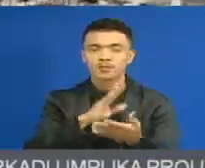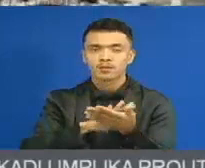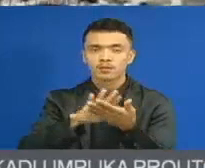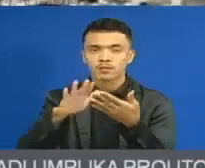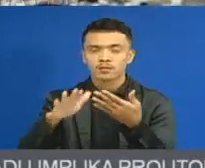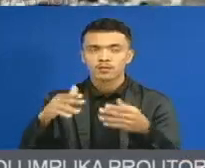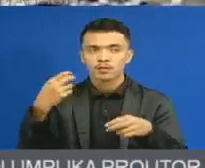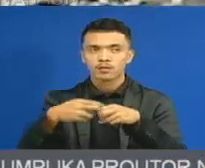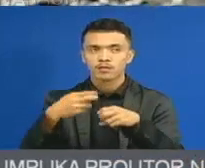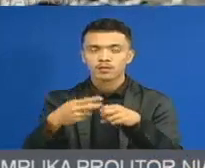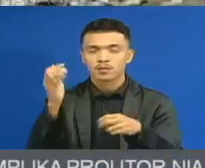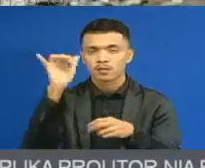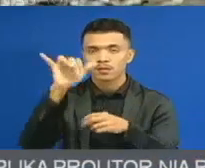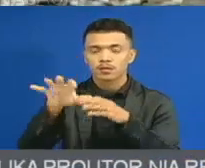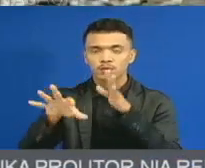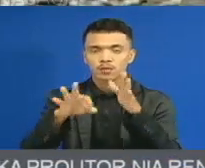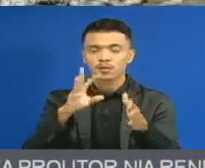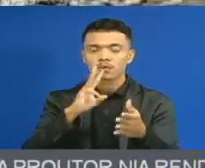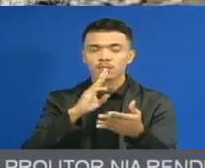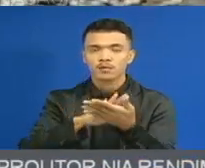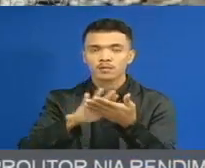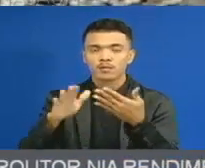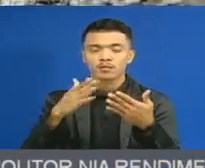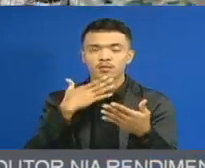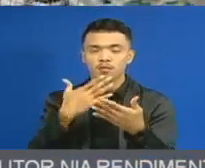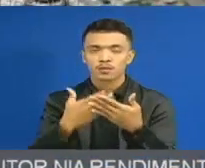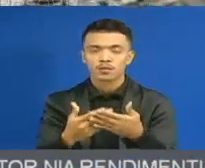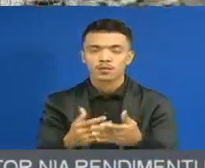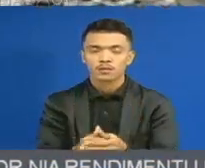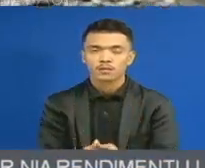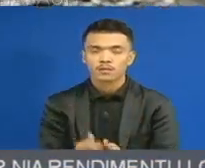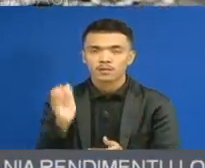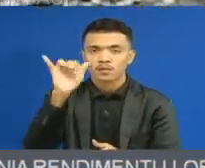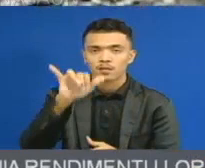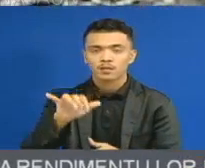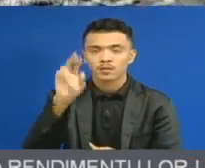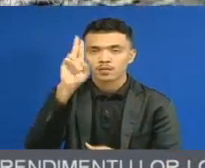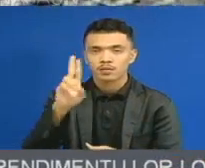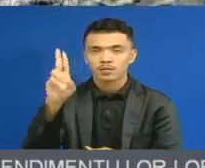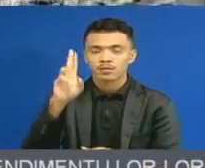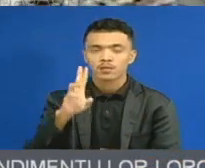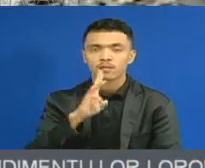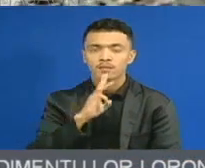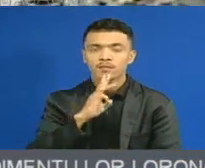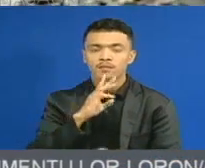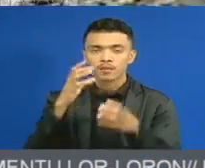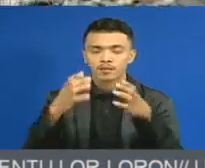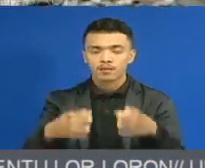Susar los isirat heta bemos dia. Durante ne sira consumo de nebe hanesa be